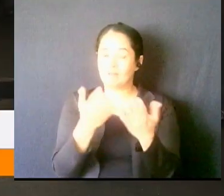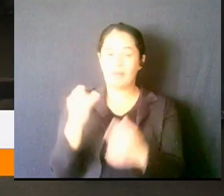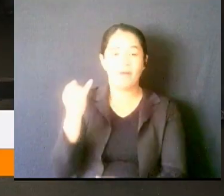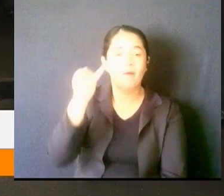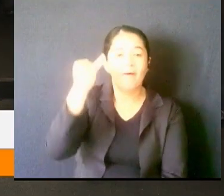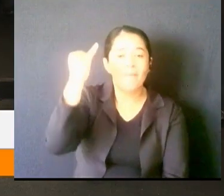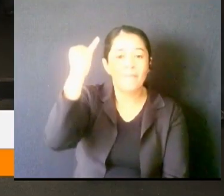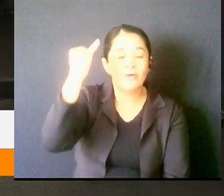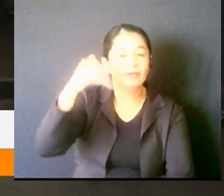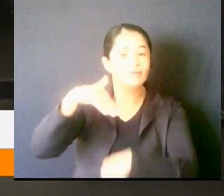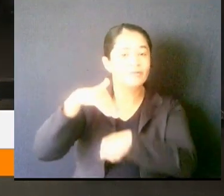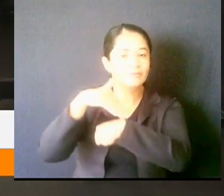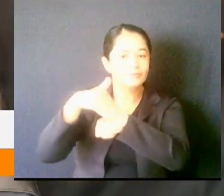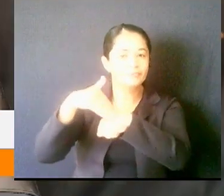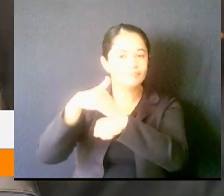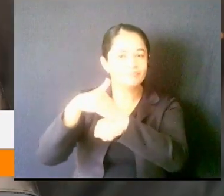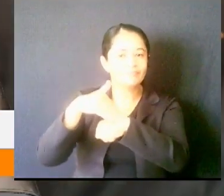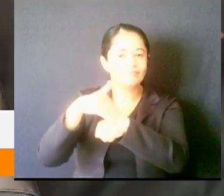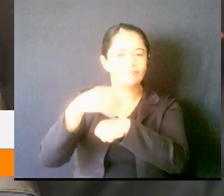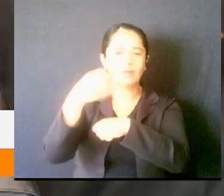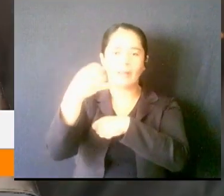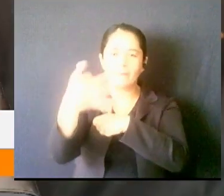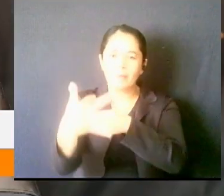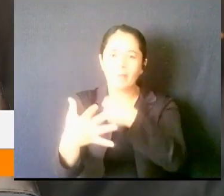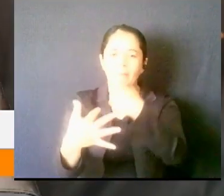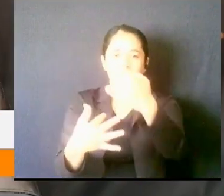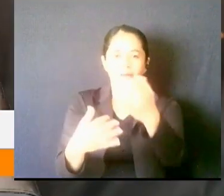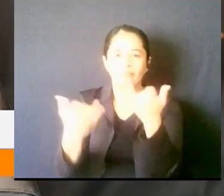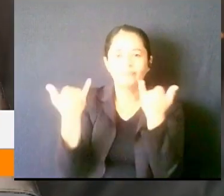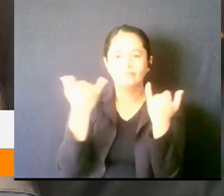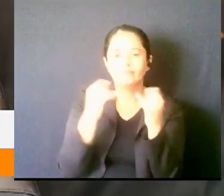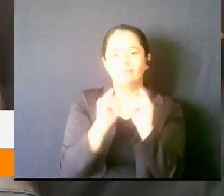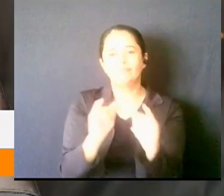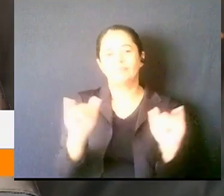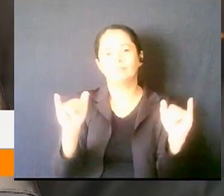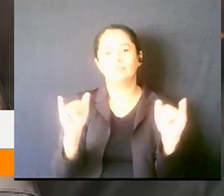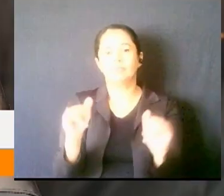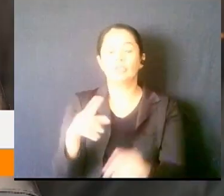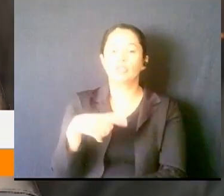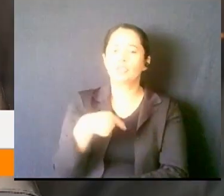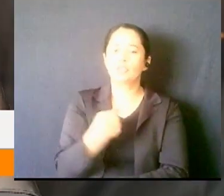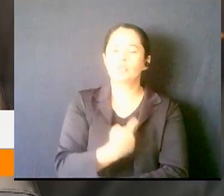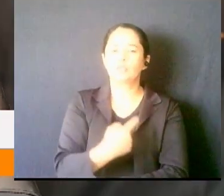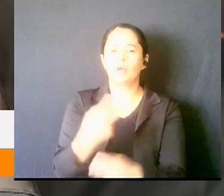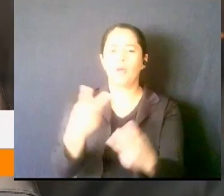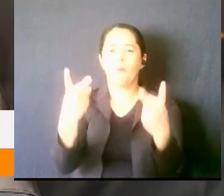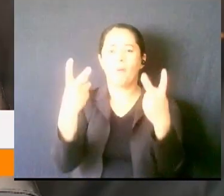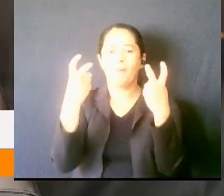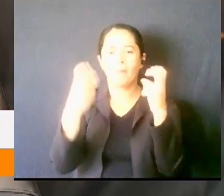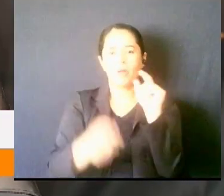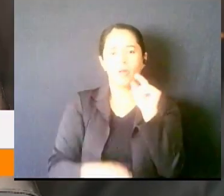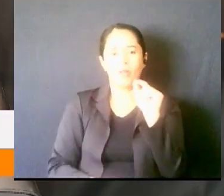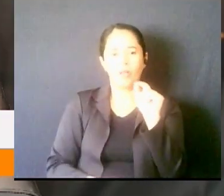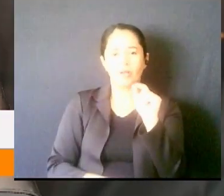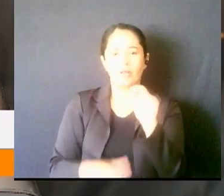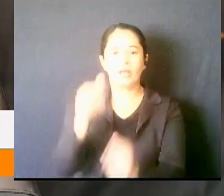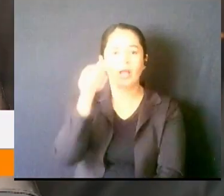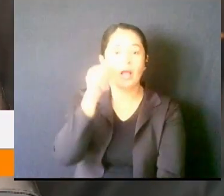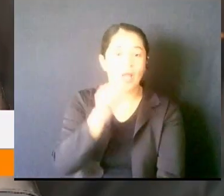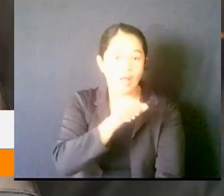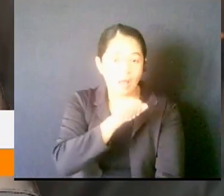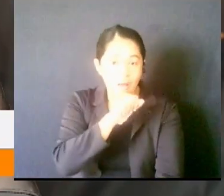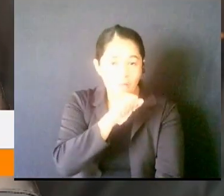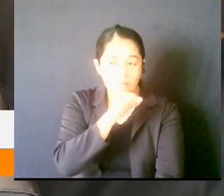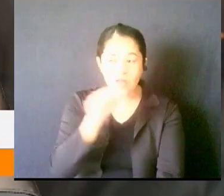de levar a informação. E a gente pode perceber a questão aí de uma mãe que falou da responsabilidade